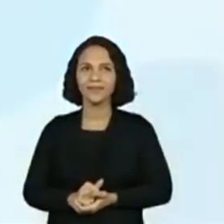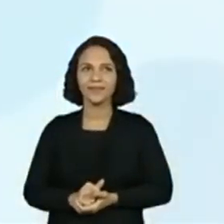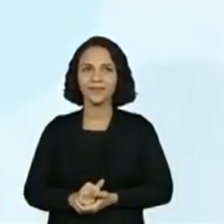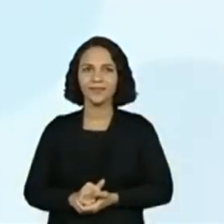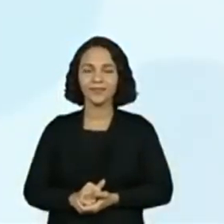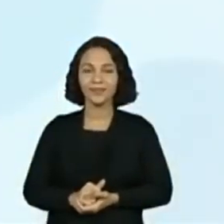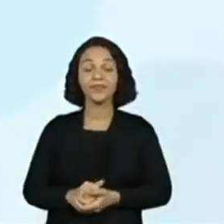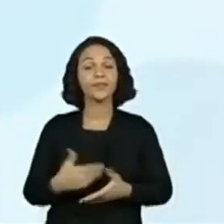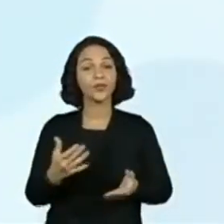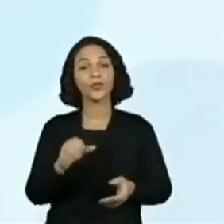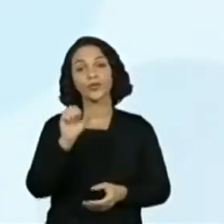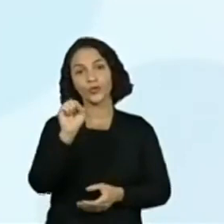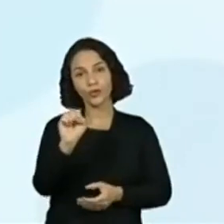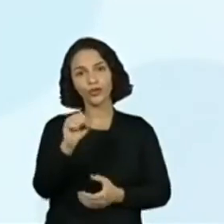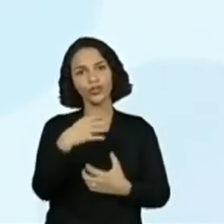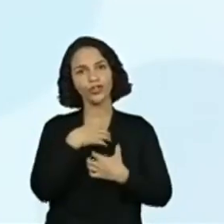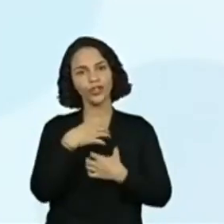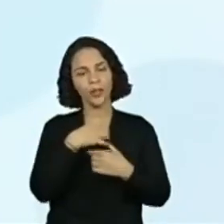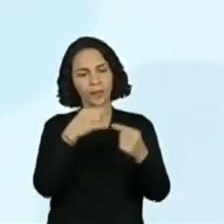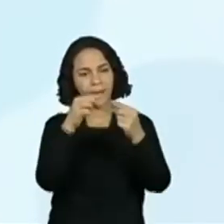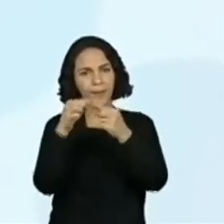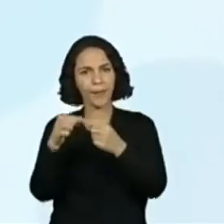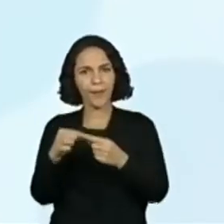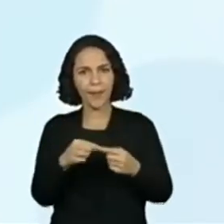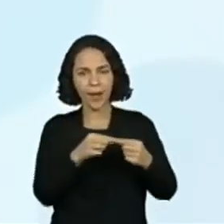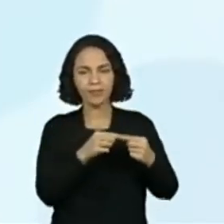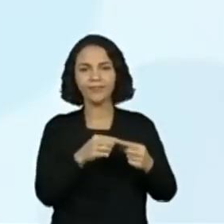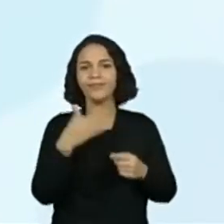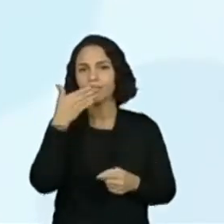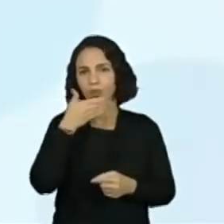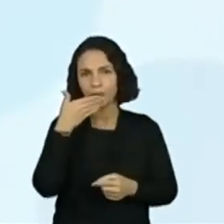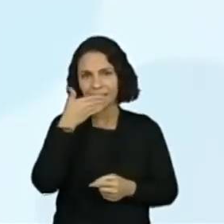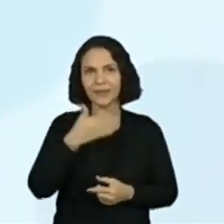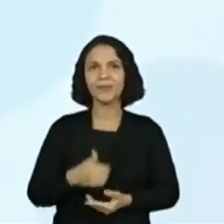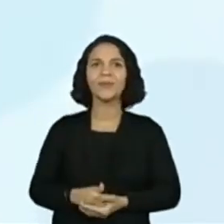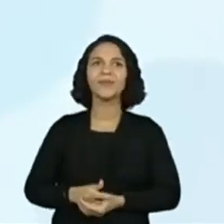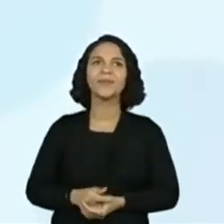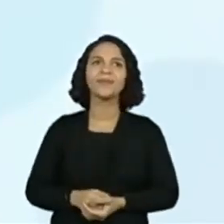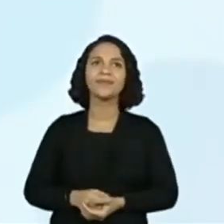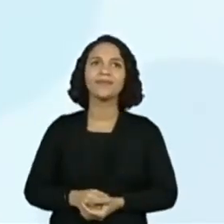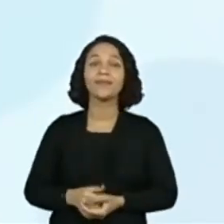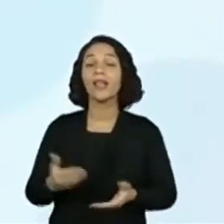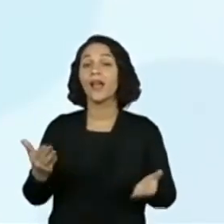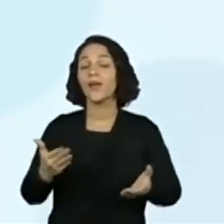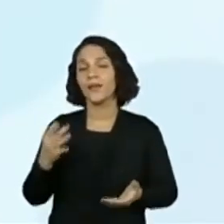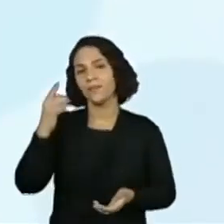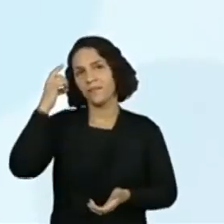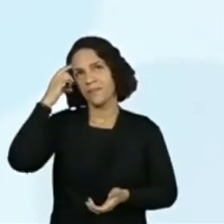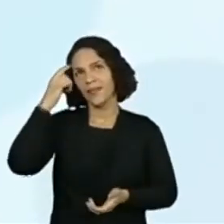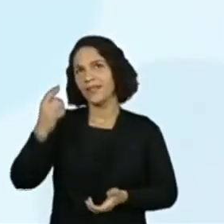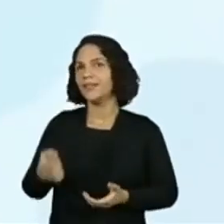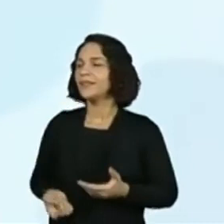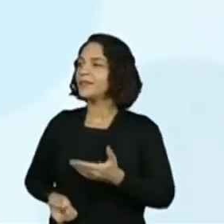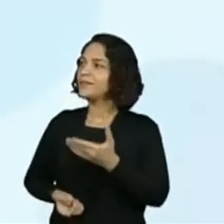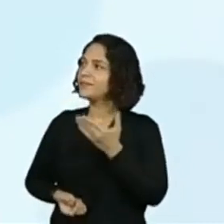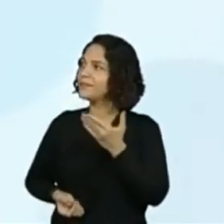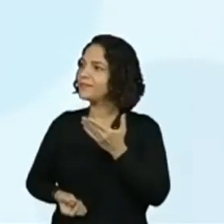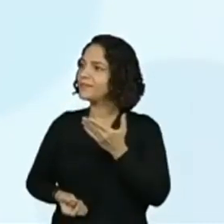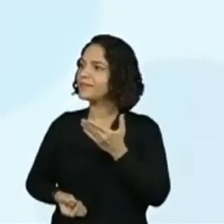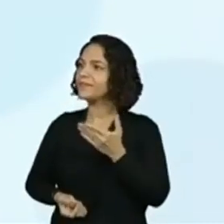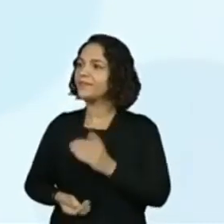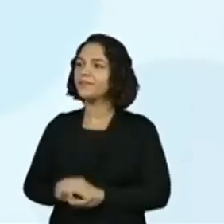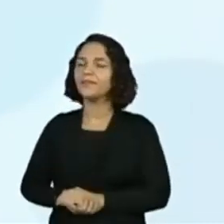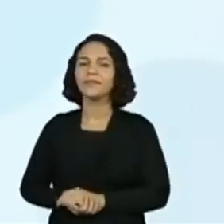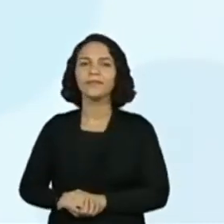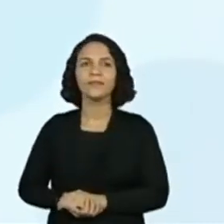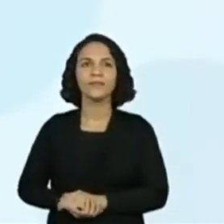Encontramos as 8 maneiras de combinar a sobremesa e agora vamos seguir. Vamos pensar agora na situação C.